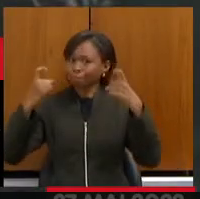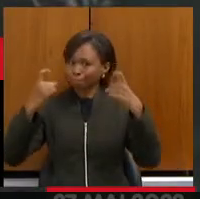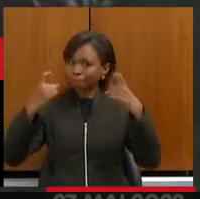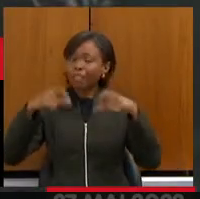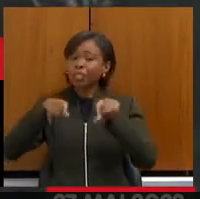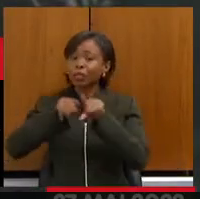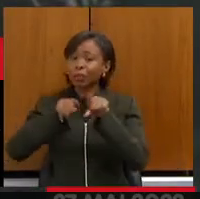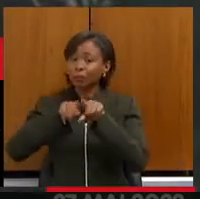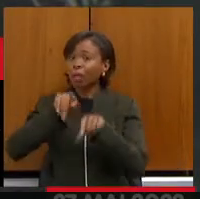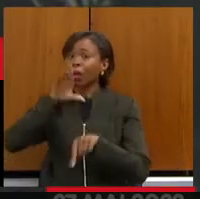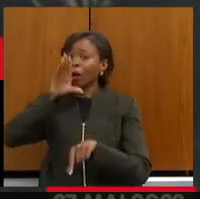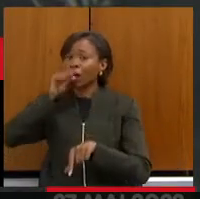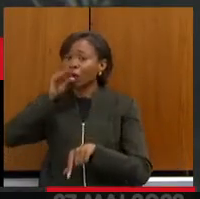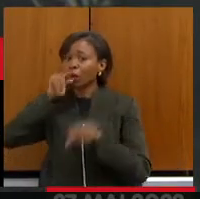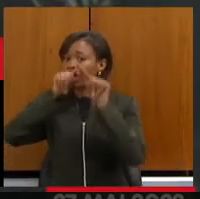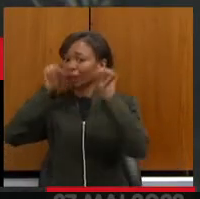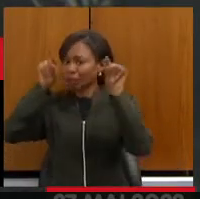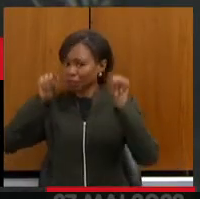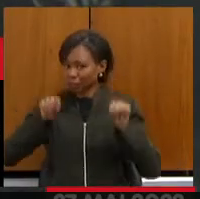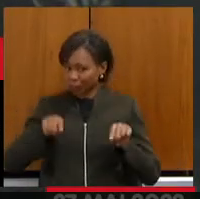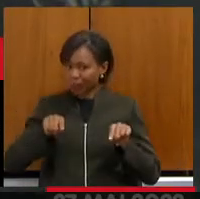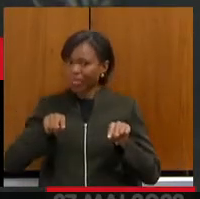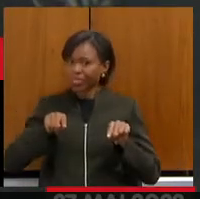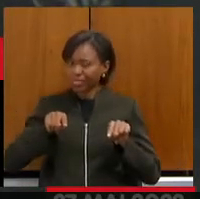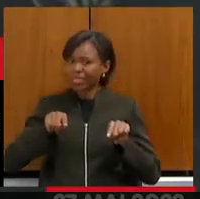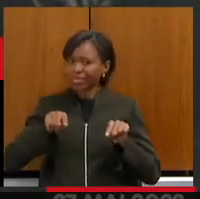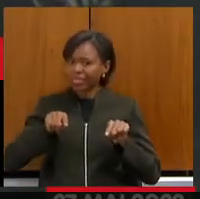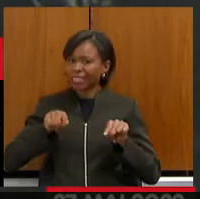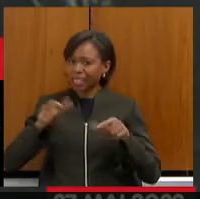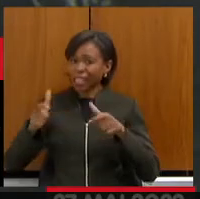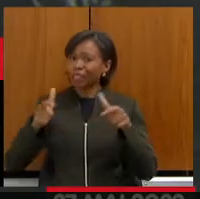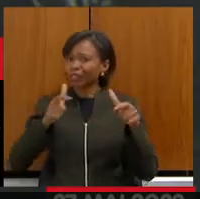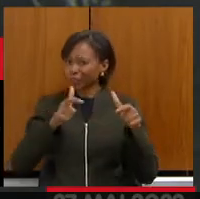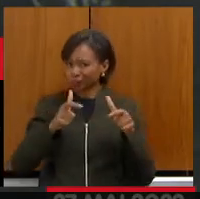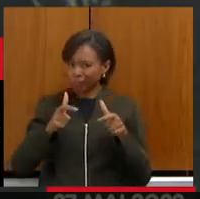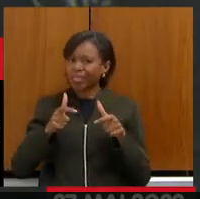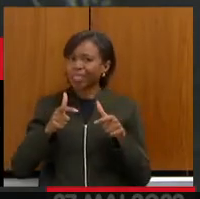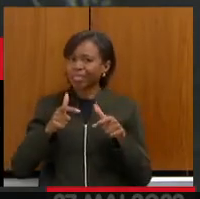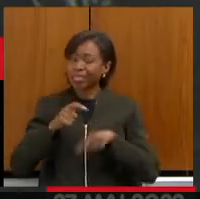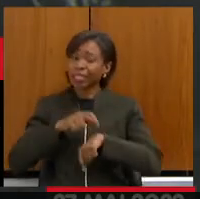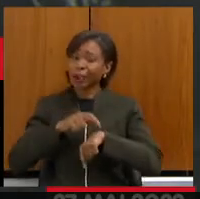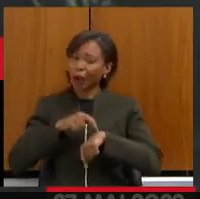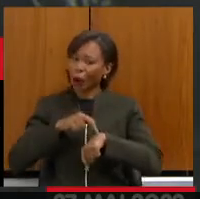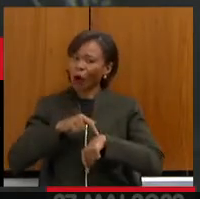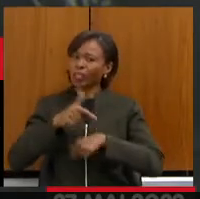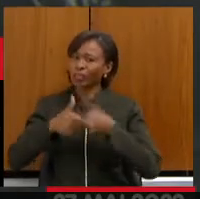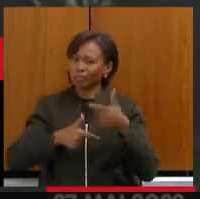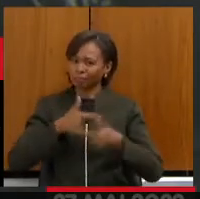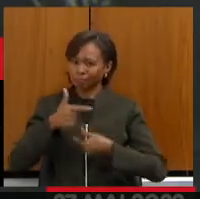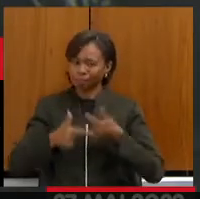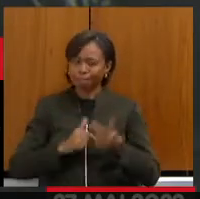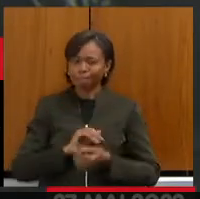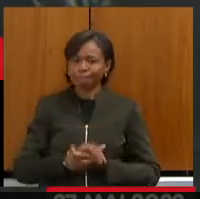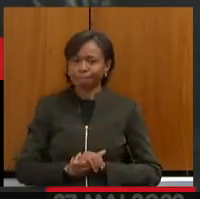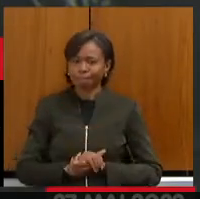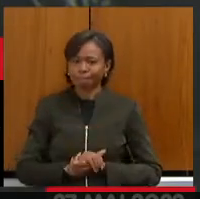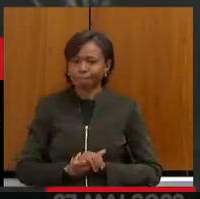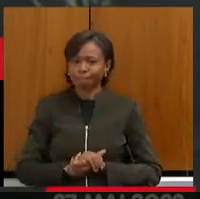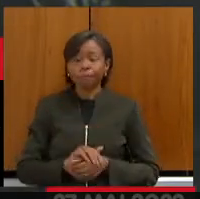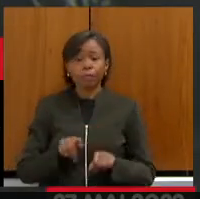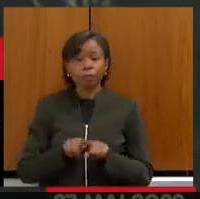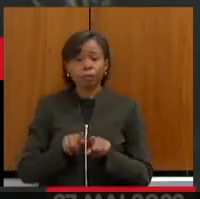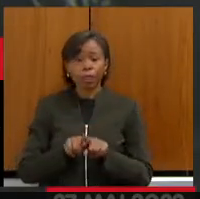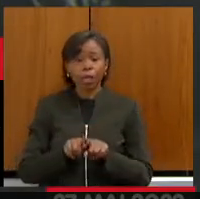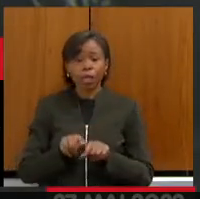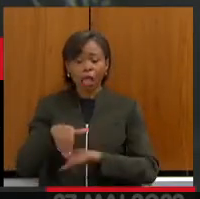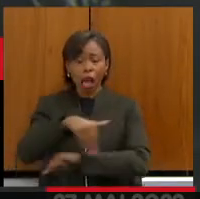próprias servidores e funcionários desses locais durante as suas jornadas de trabalho com o aumento da população em situação de